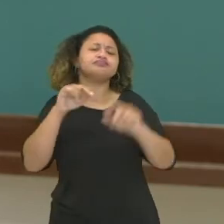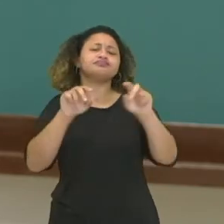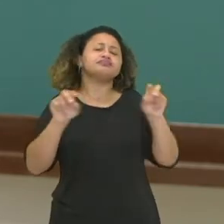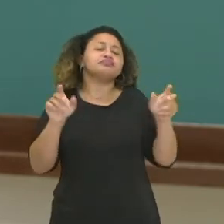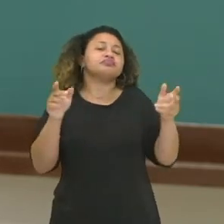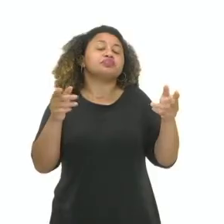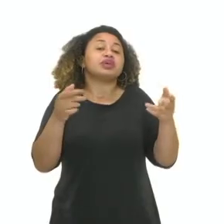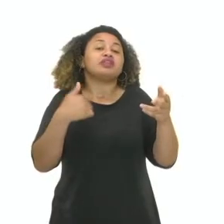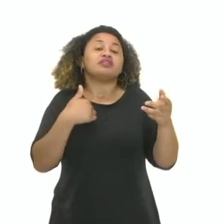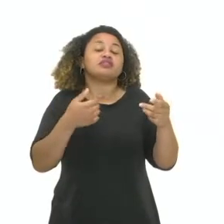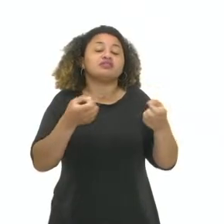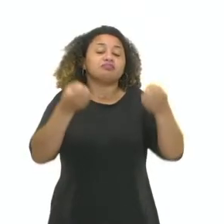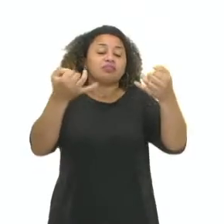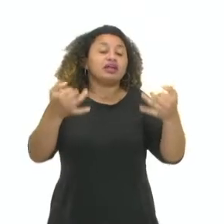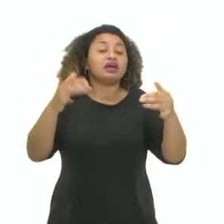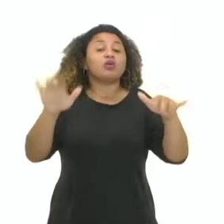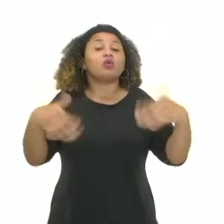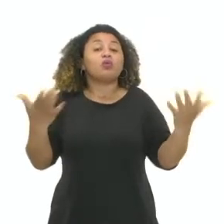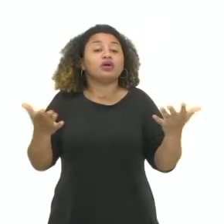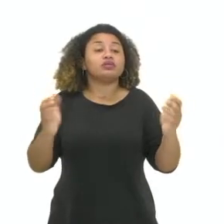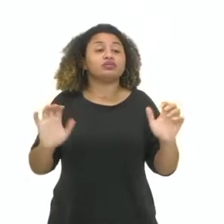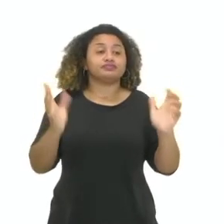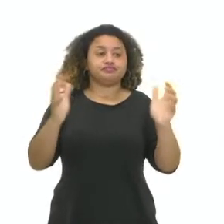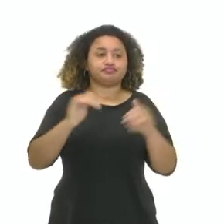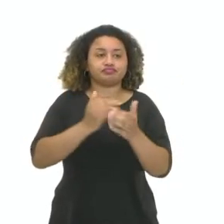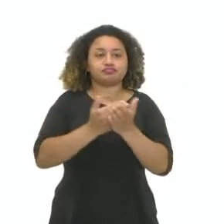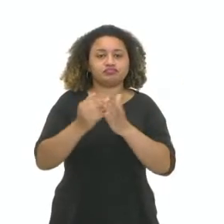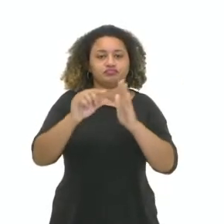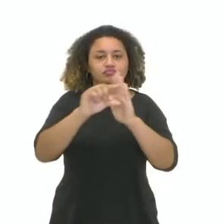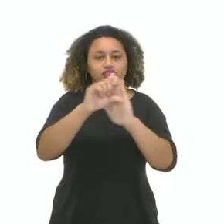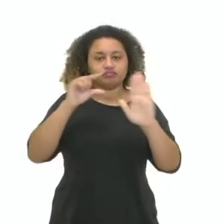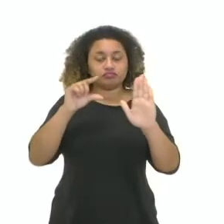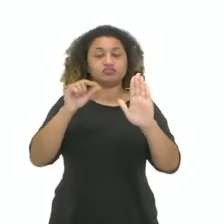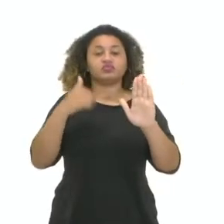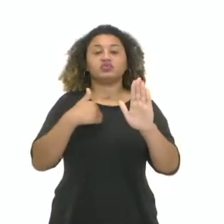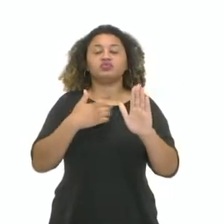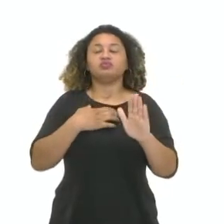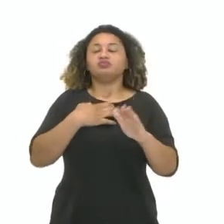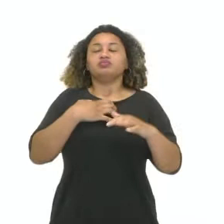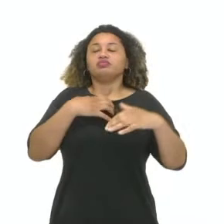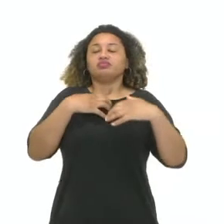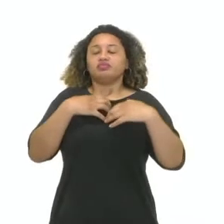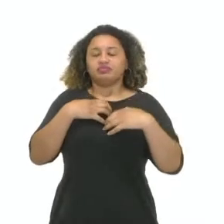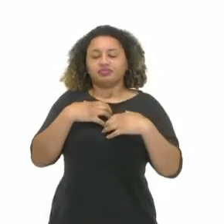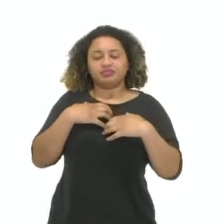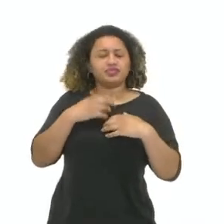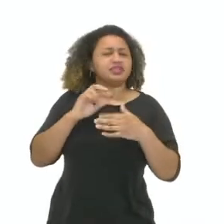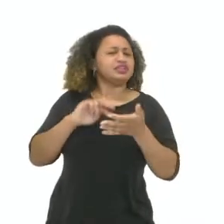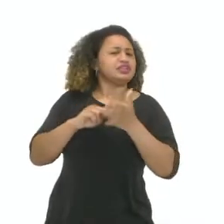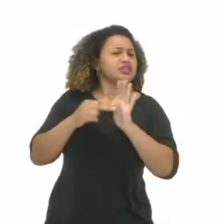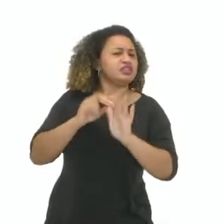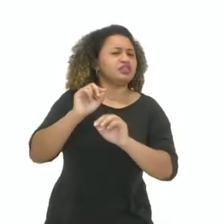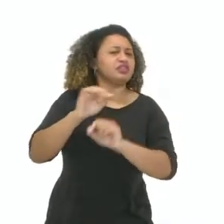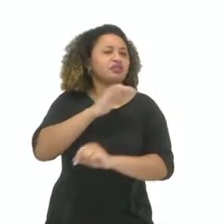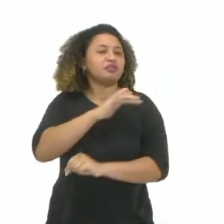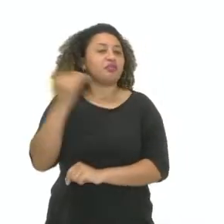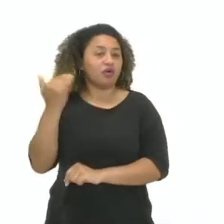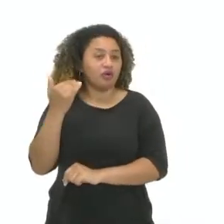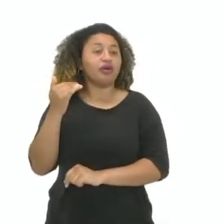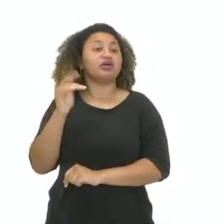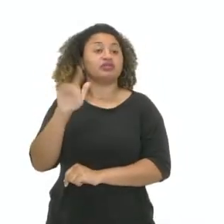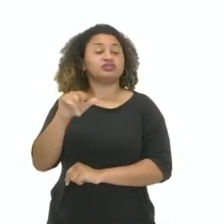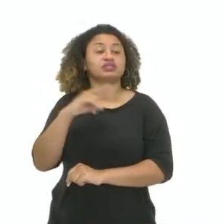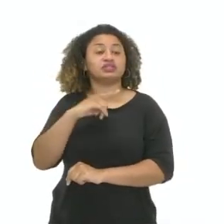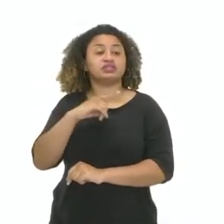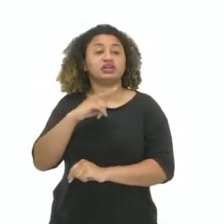data? Então, no início do parágrafo, que ele deu o último suspiro, ou seja, faleceu, né? Já usando aqui um